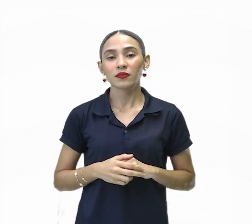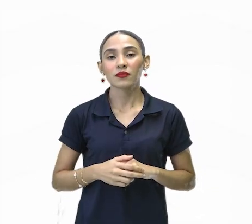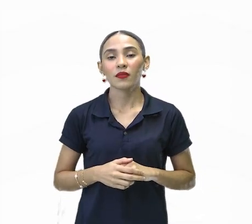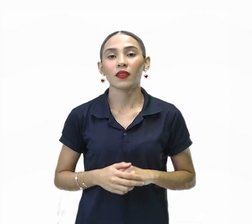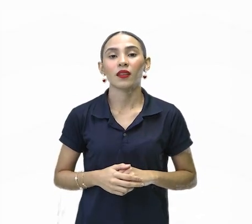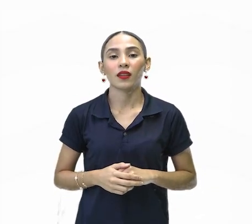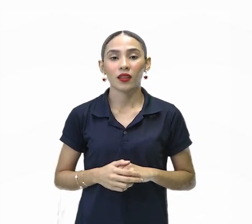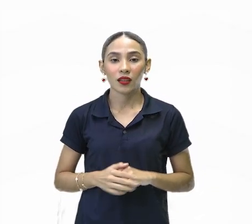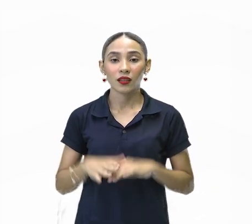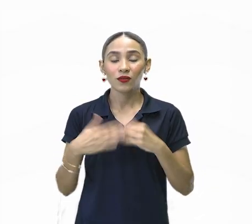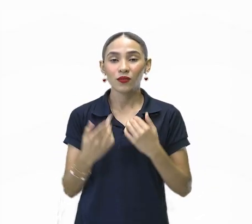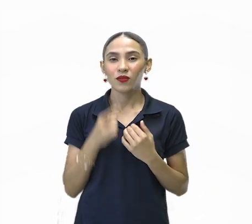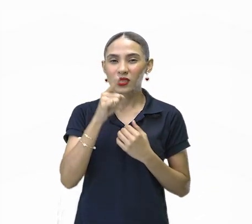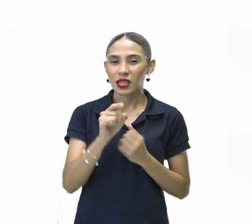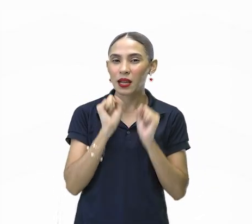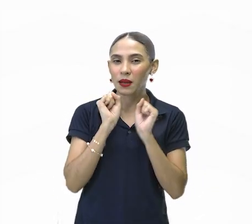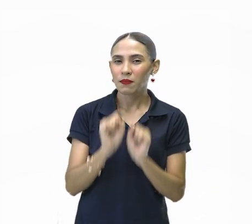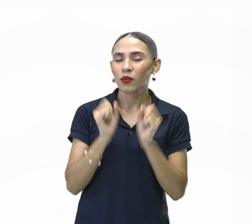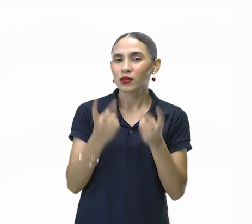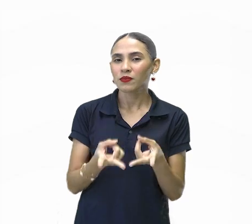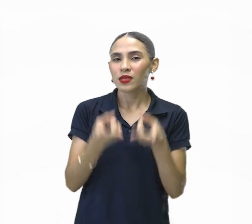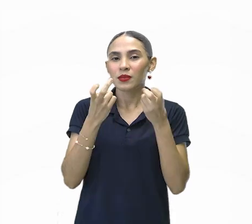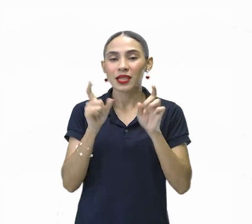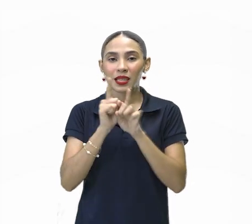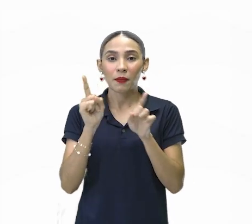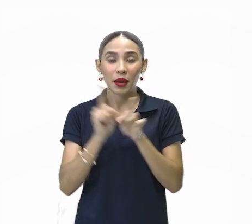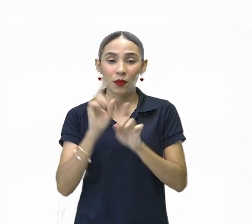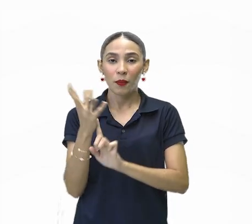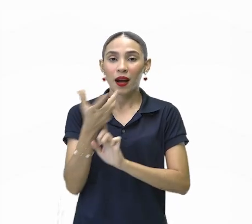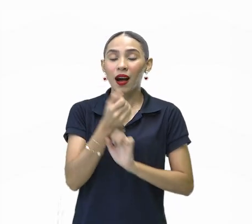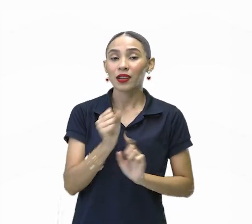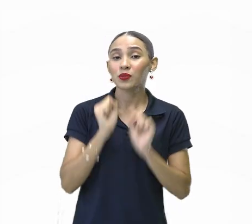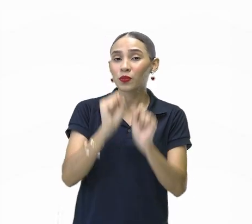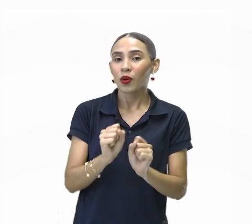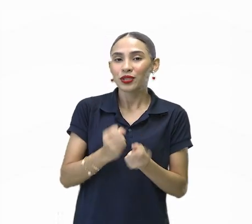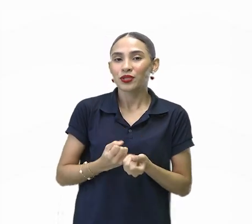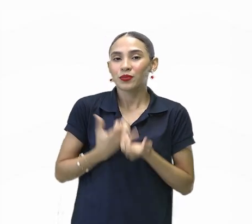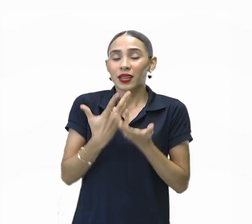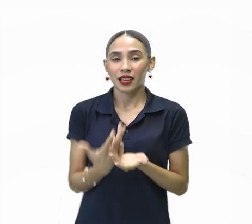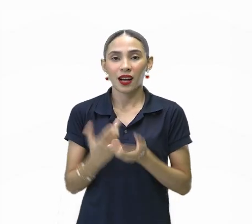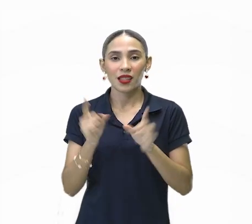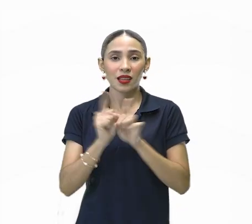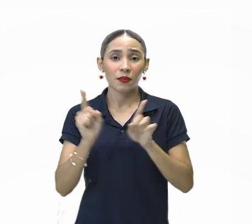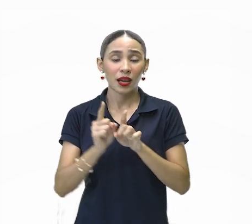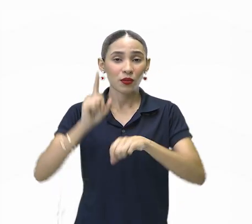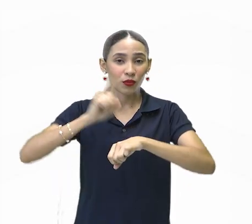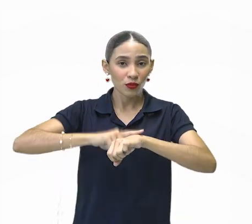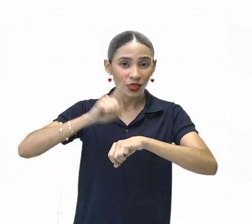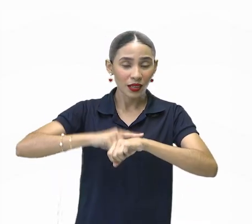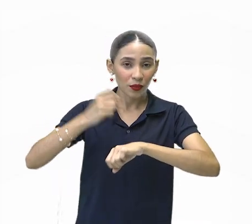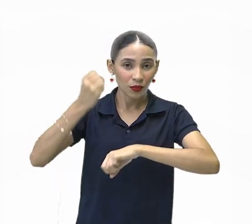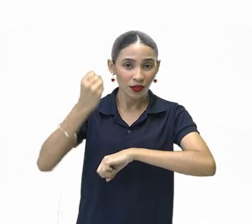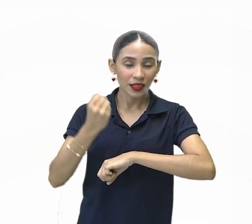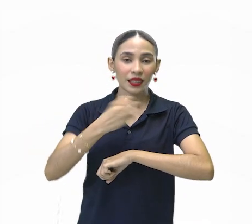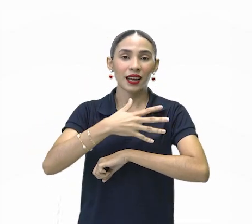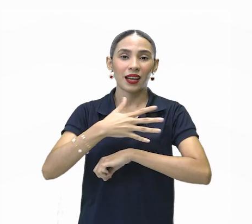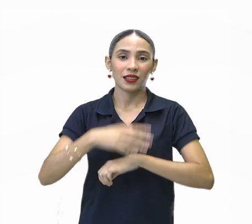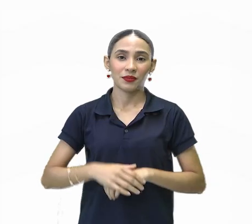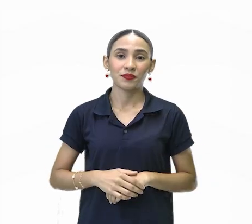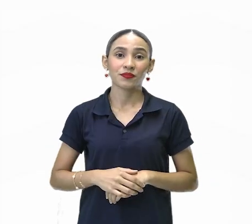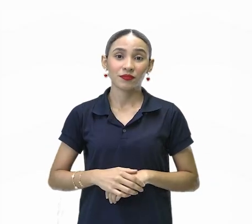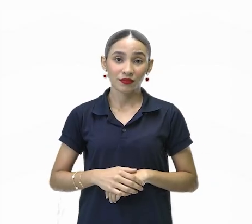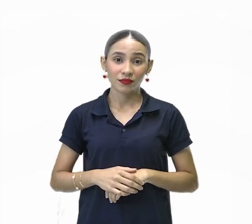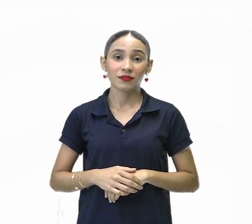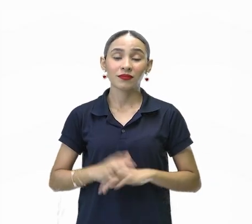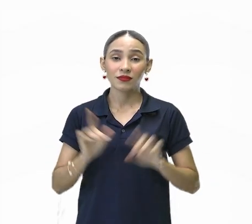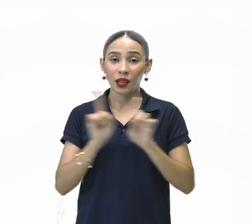no tempo, você percebeu que uma obra de arte pode dizer muito sobre o tempo em que foi criada? Que